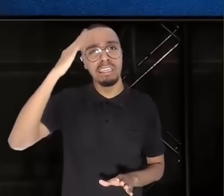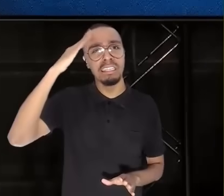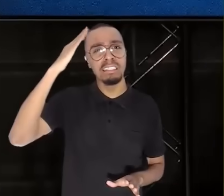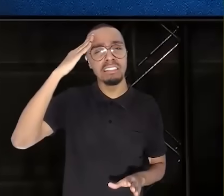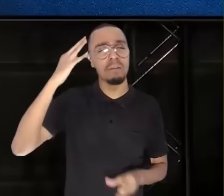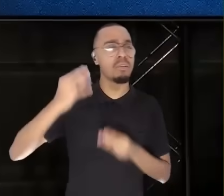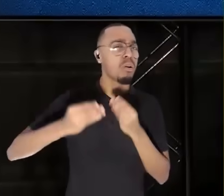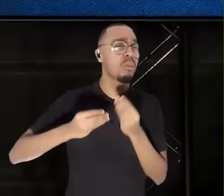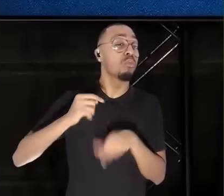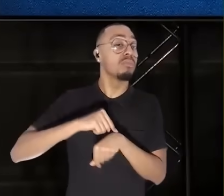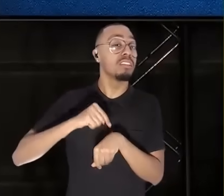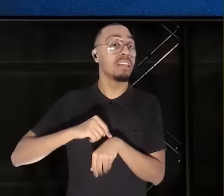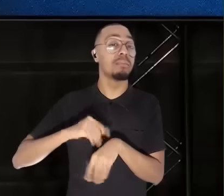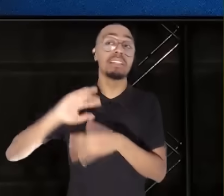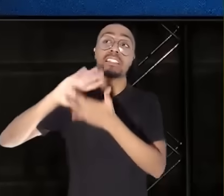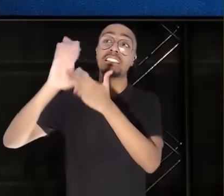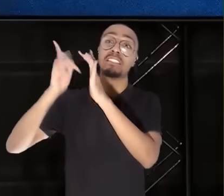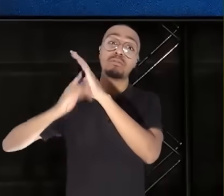trono novamente?